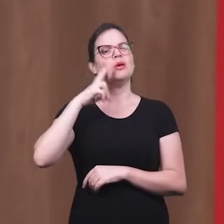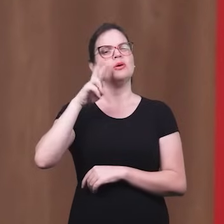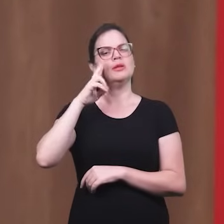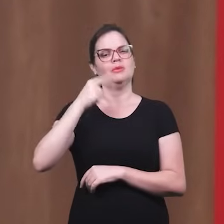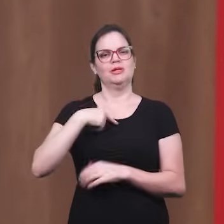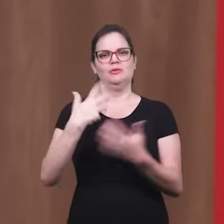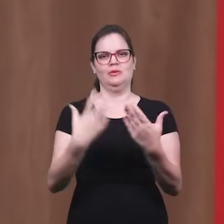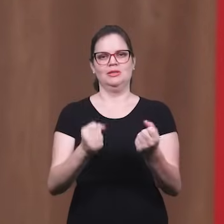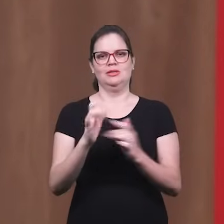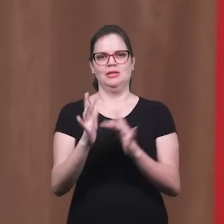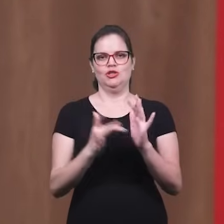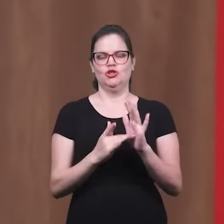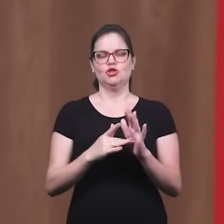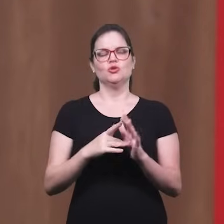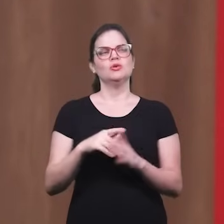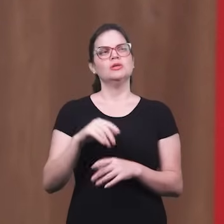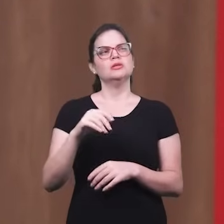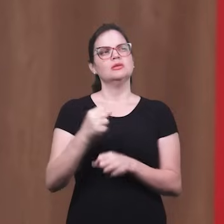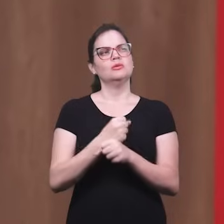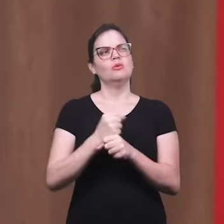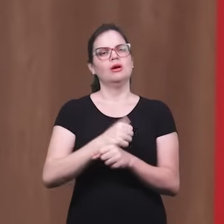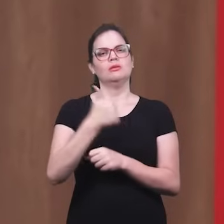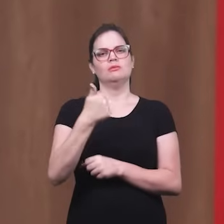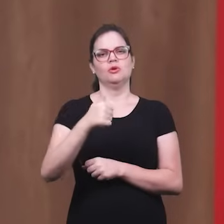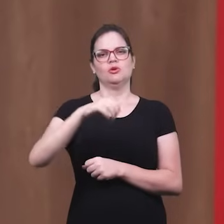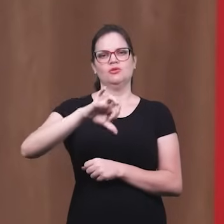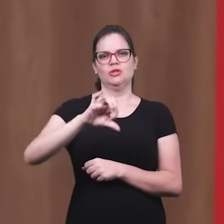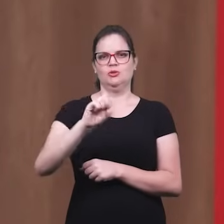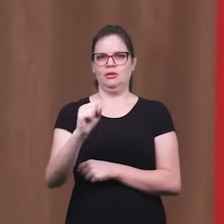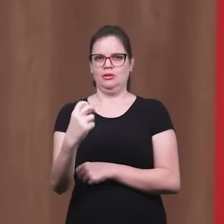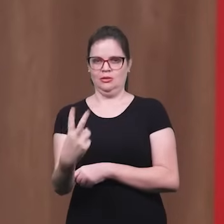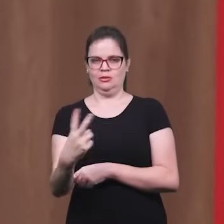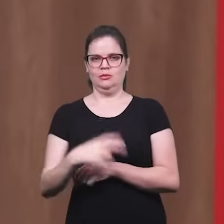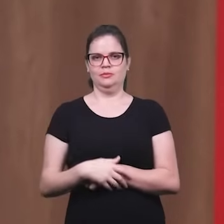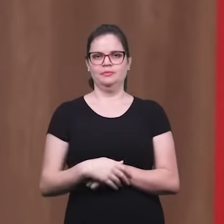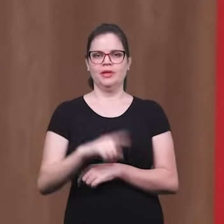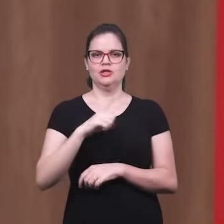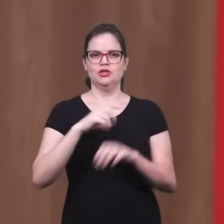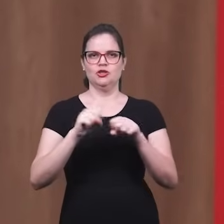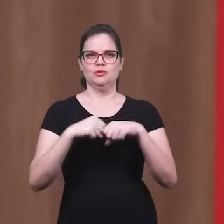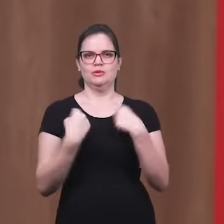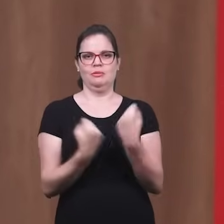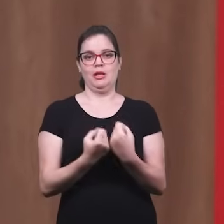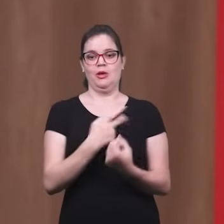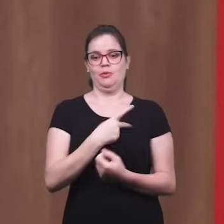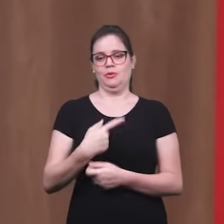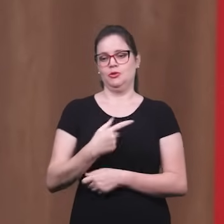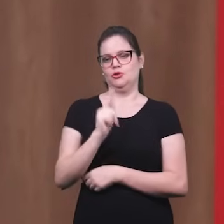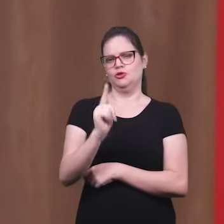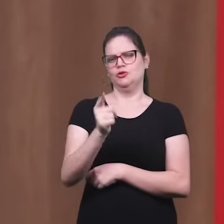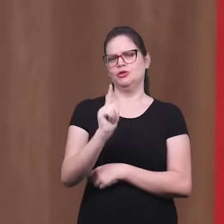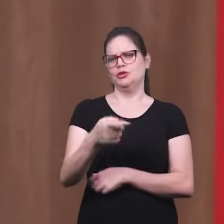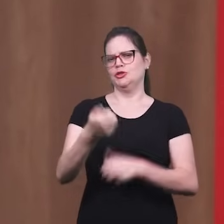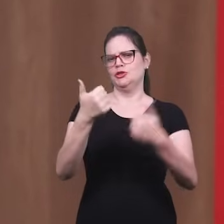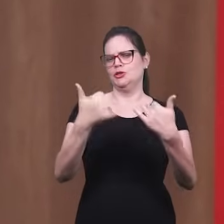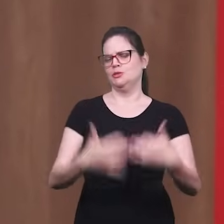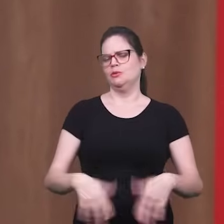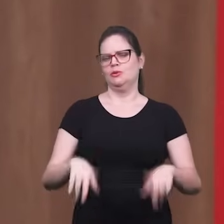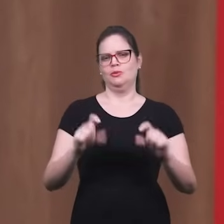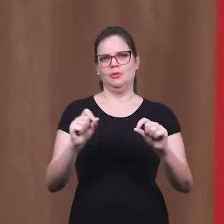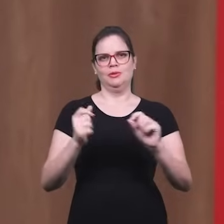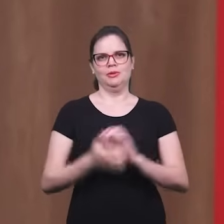foi feito, era um seminário de jovens, aí o pastor Gedotti, ele falou bem assim, nunca esqueci.